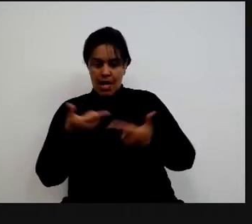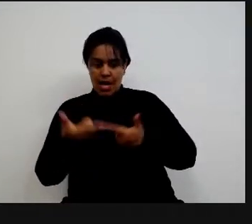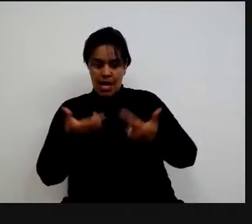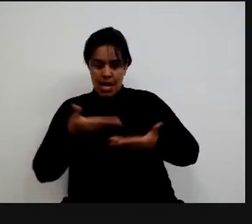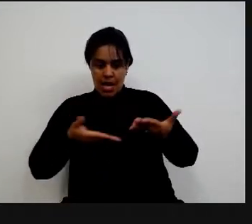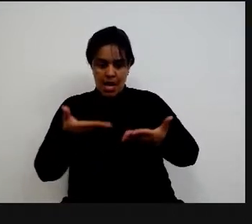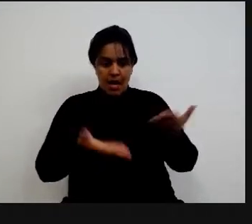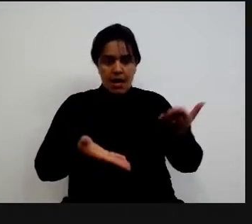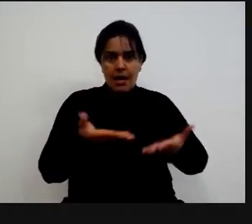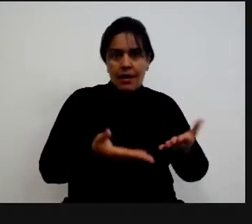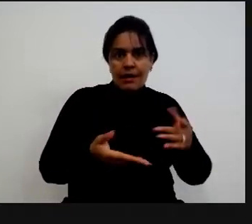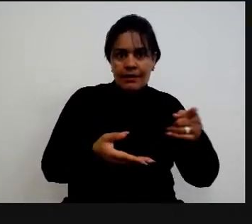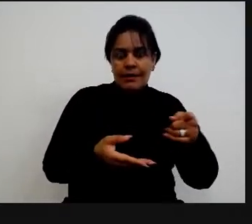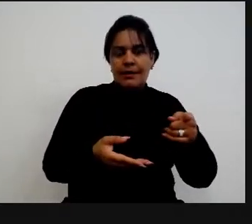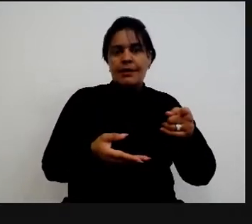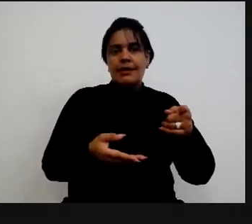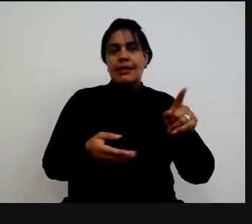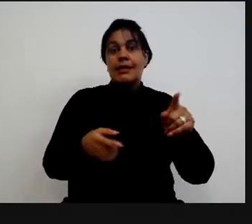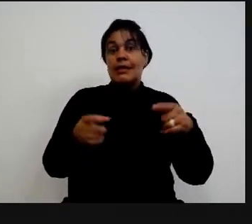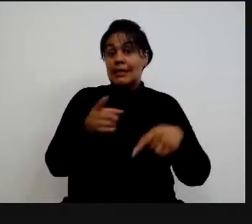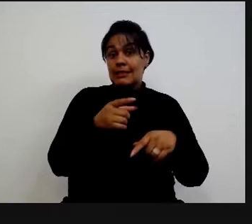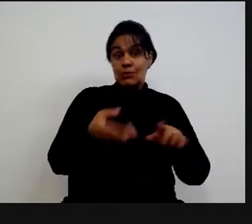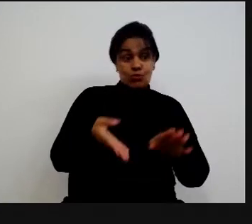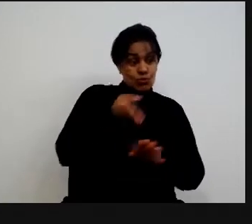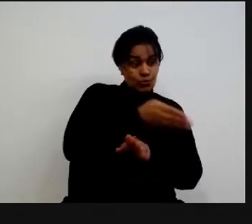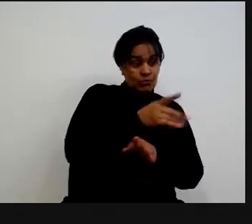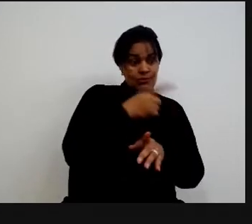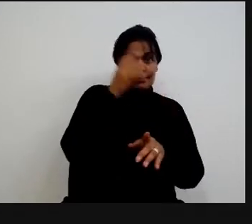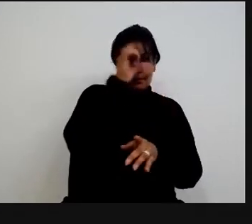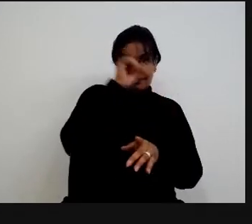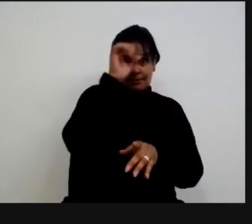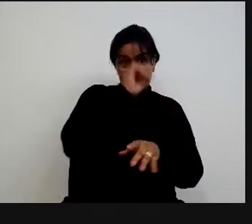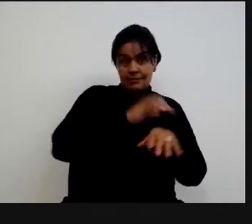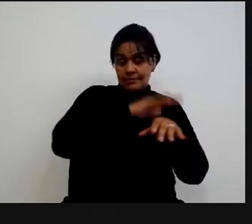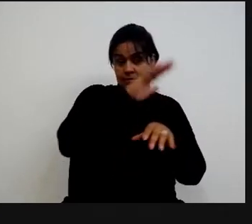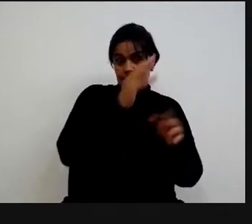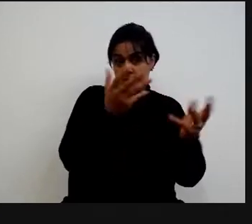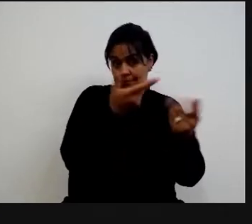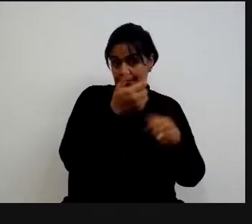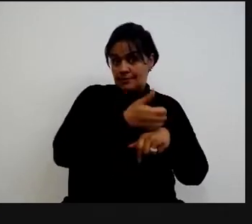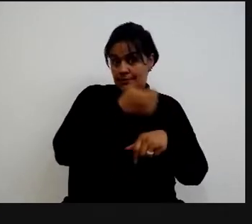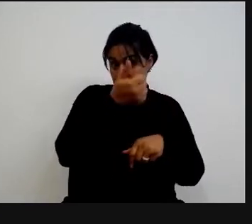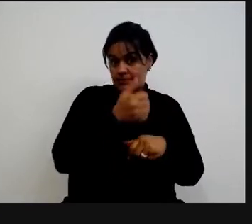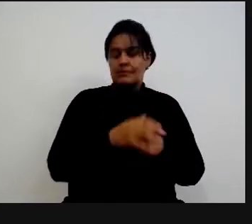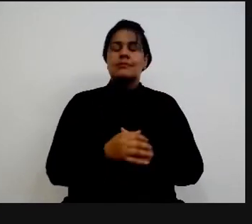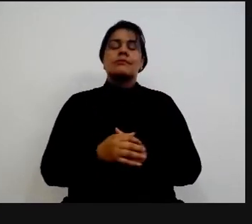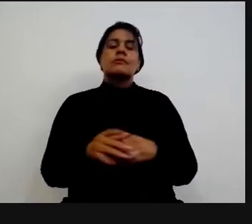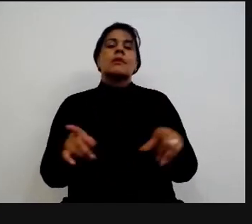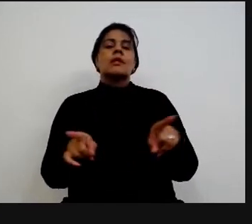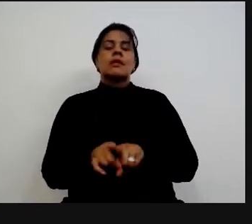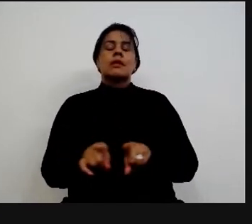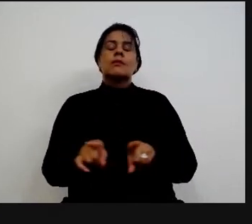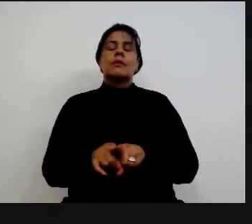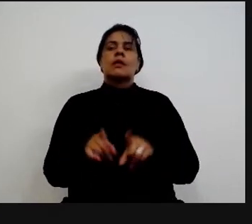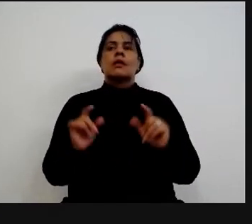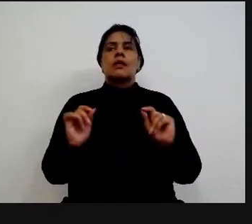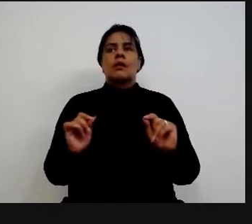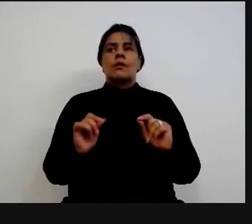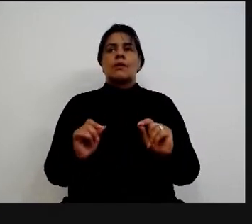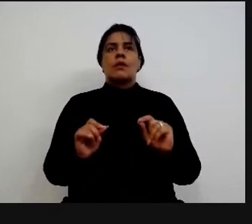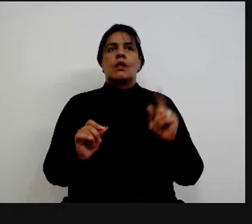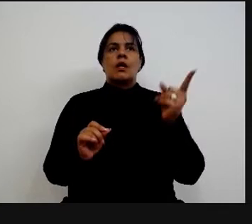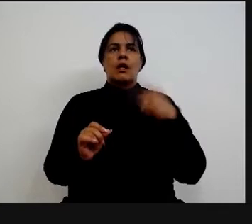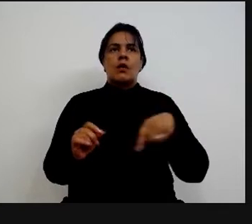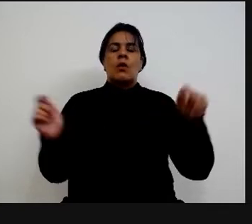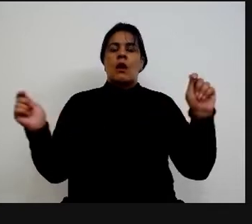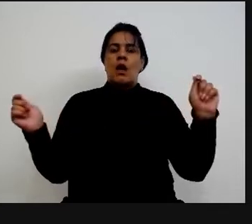lado, aprendendo um pouco mais como melhorar ainda mais esse atendimento. E tantas outras coisas, porque nós falamos também, né,